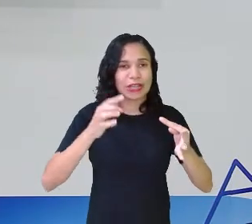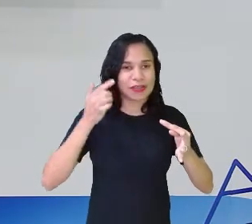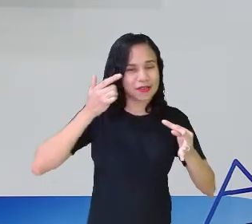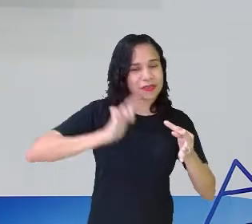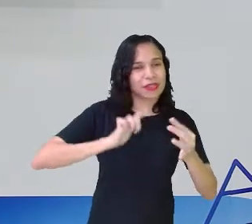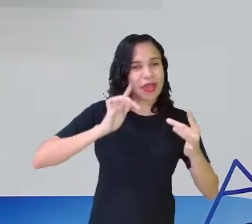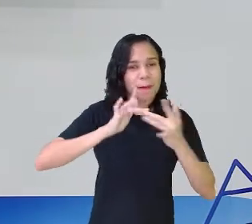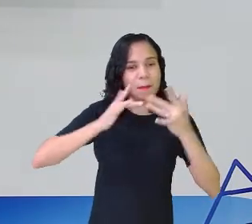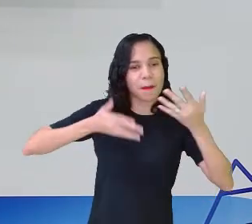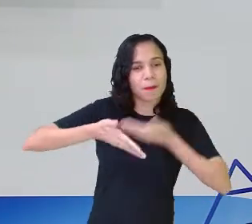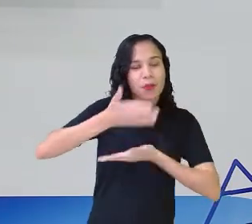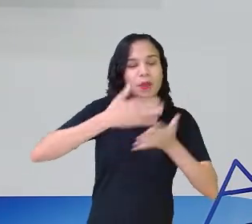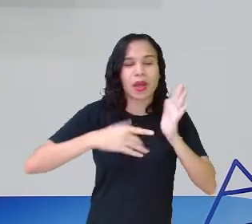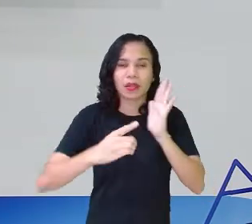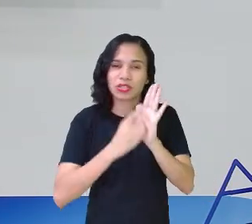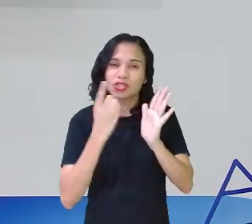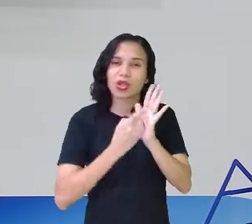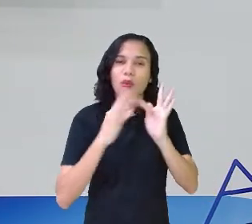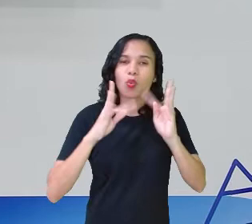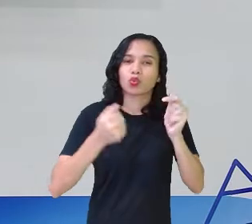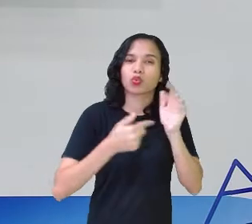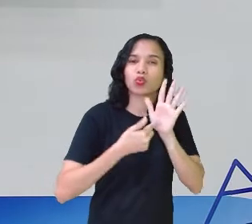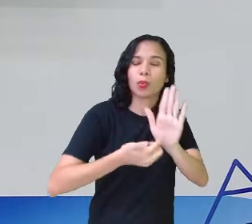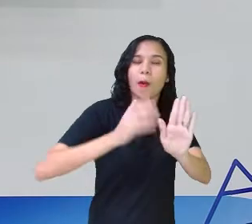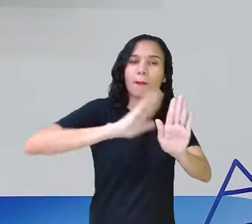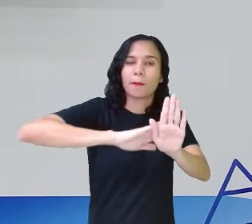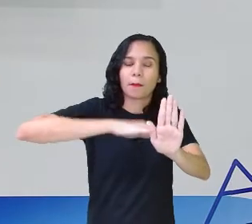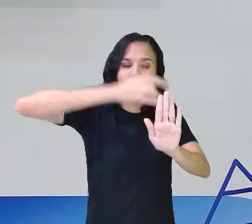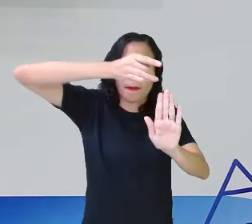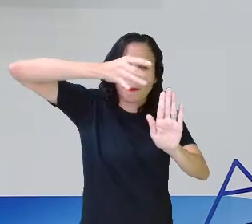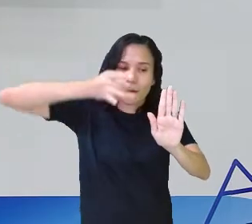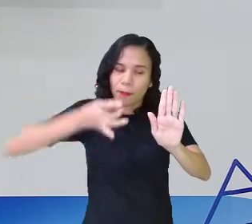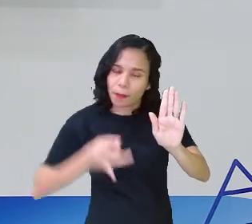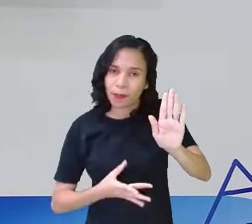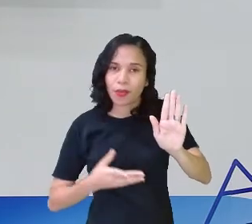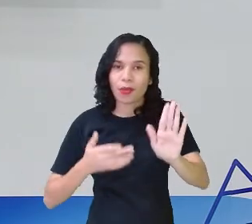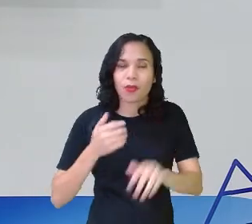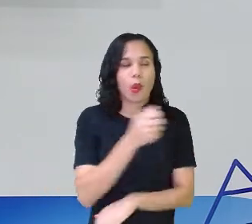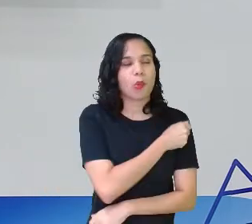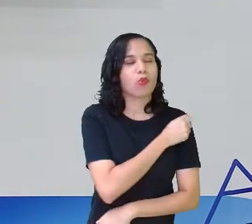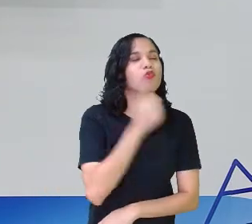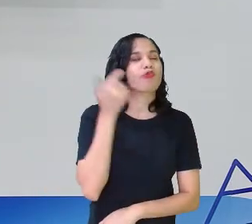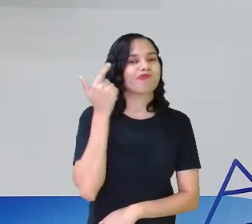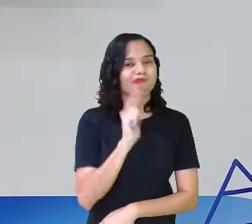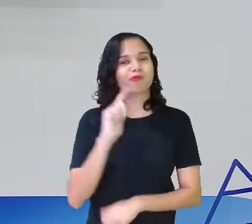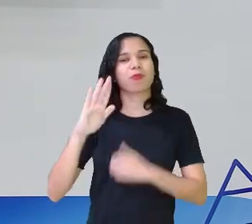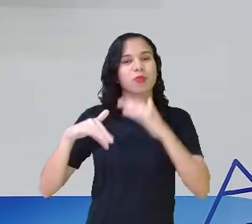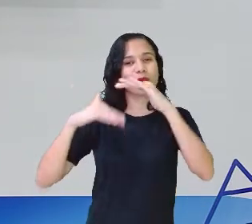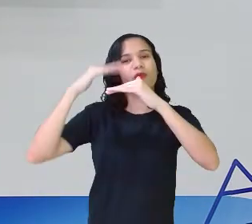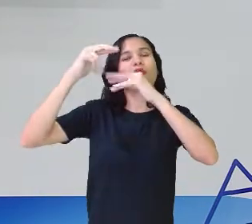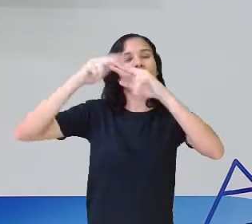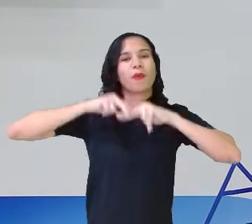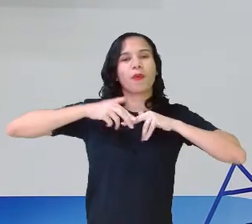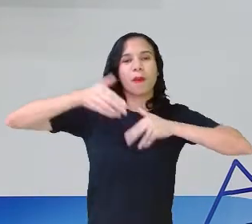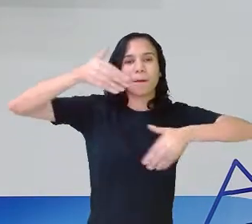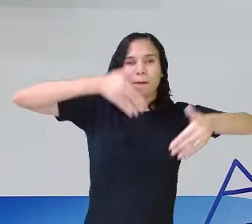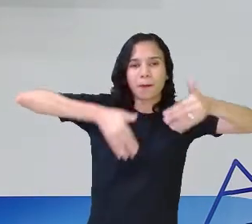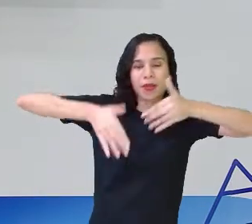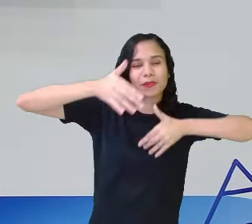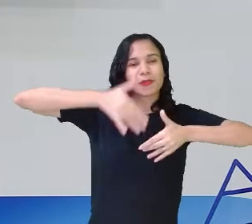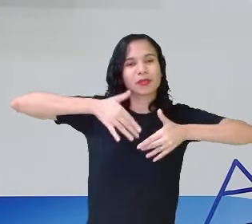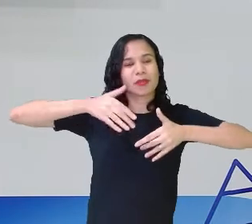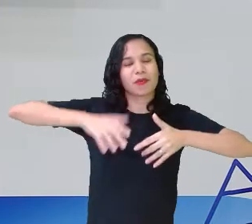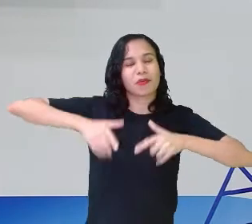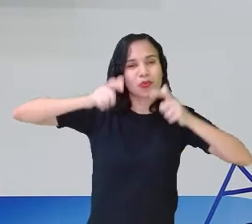acessibilidade digital, de verdade, com tudo que ela traz de condições, esse estudante se desenvolve. Então, a sua participação, né, no ambiente formal